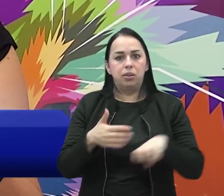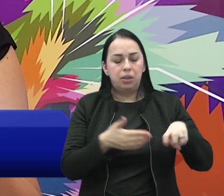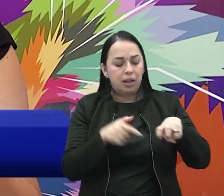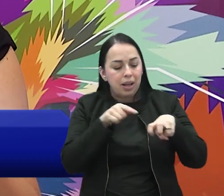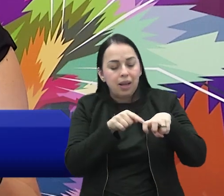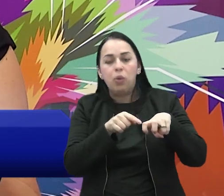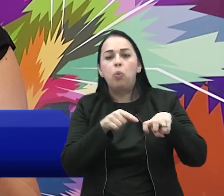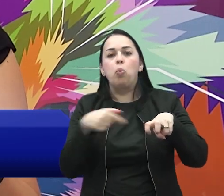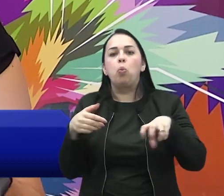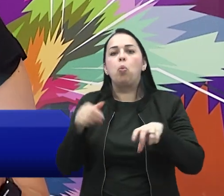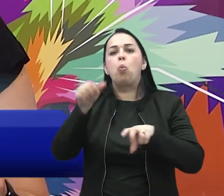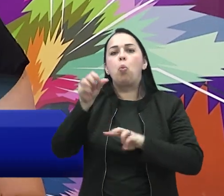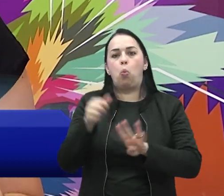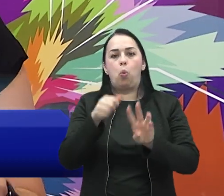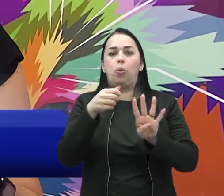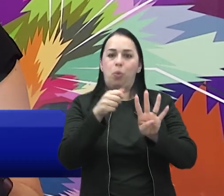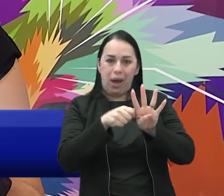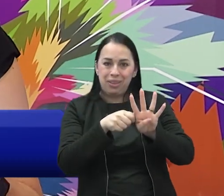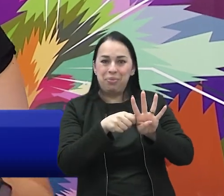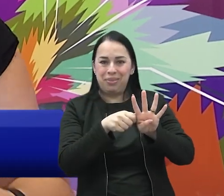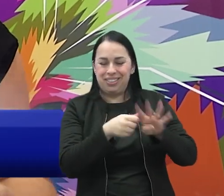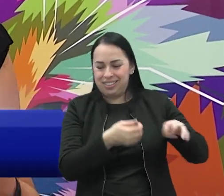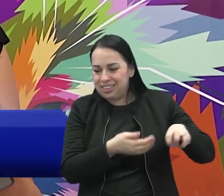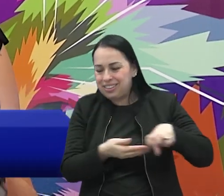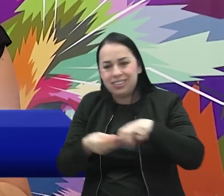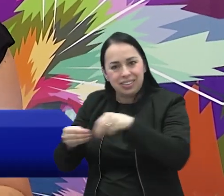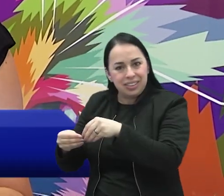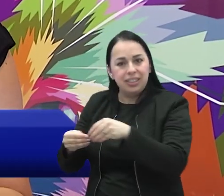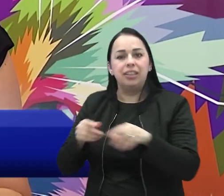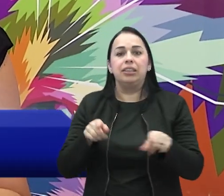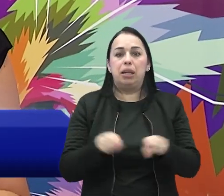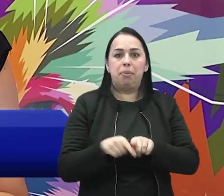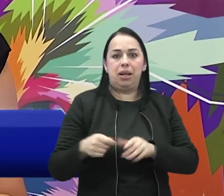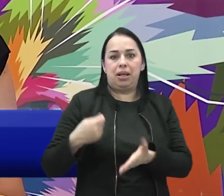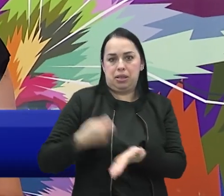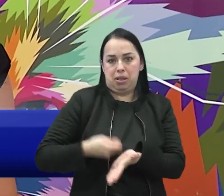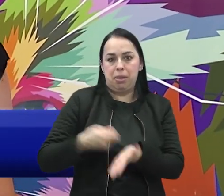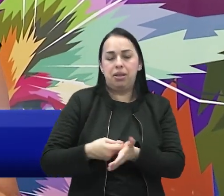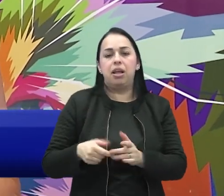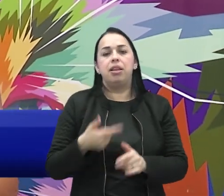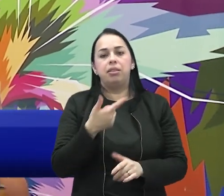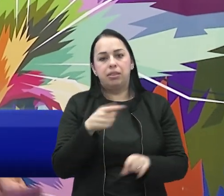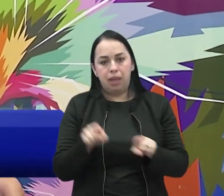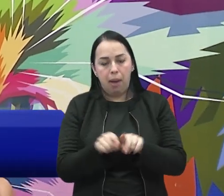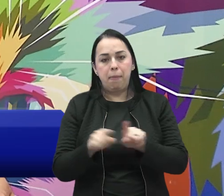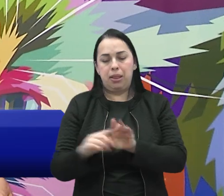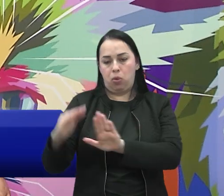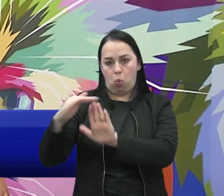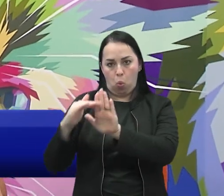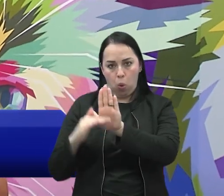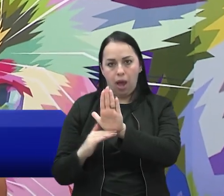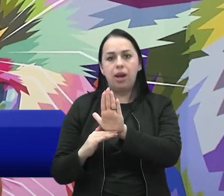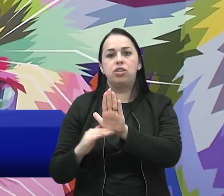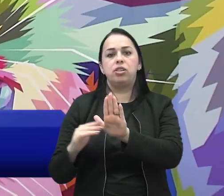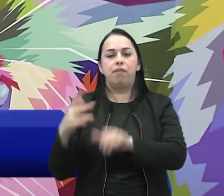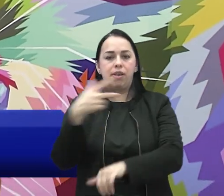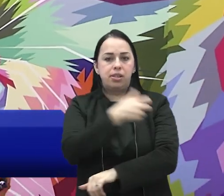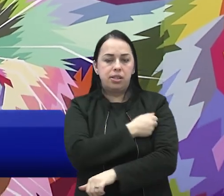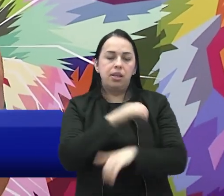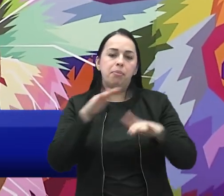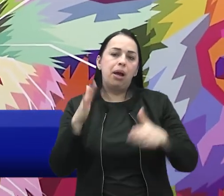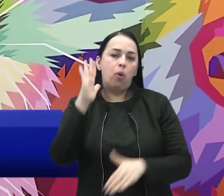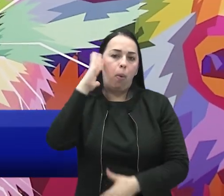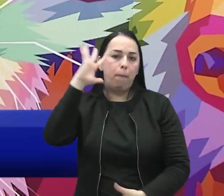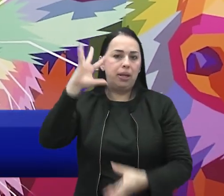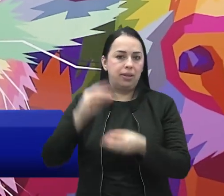tem que ser com filhotes a partir de 4 meses. Além dessa vacina que é obrigatória, existe um calendário que os tutores devem seguir.